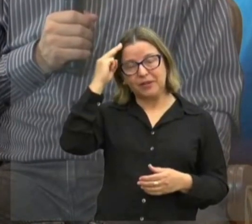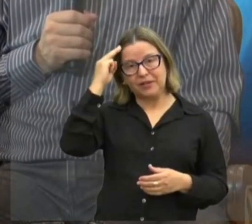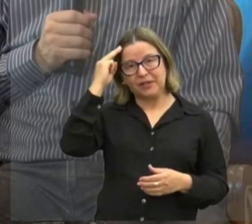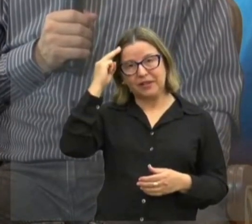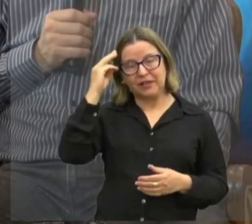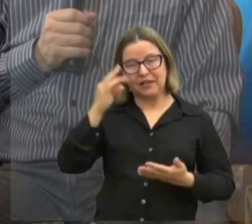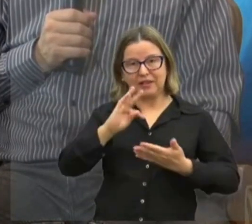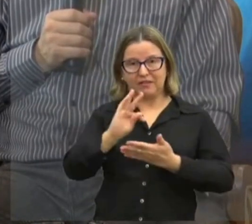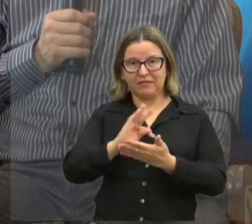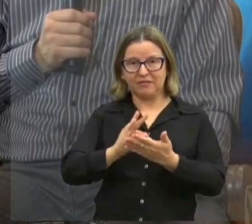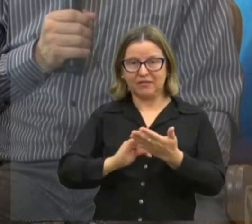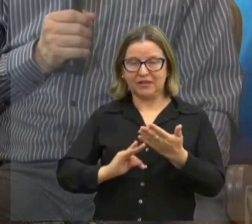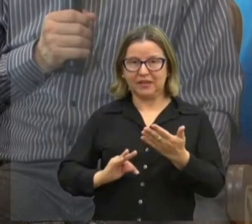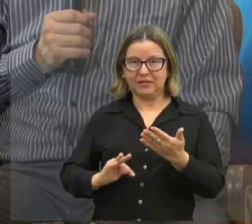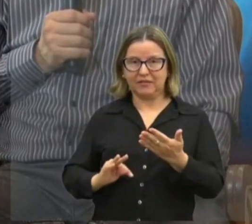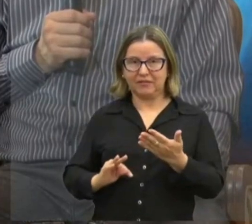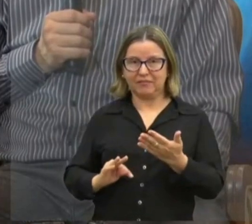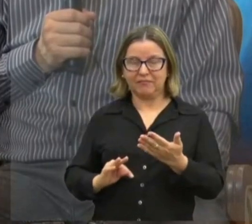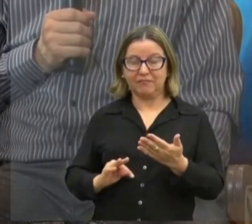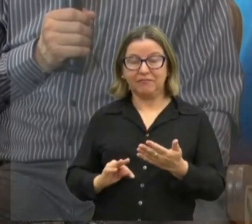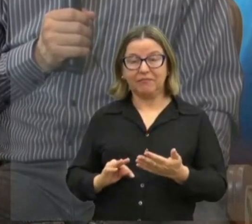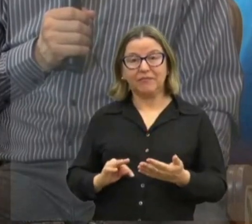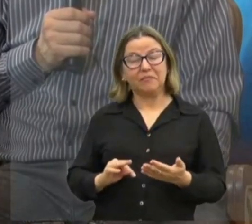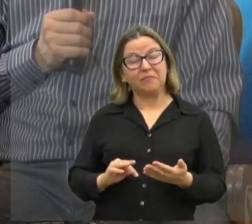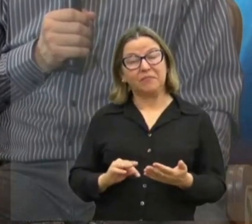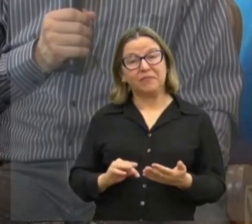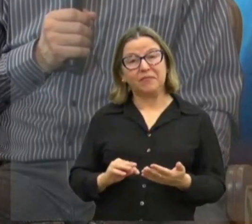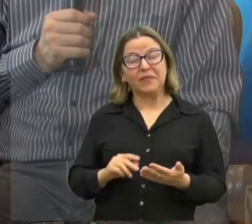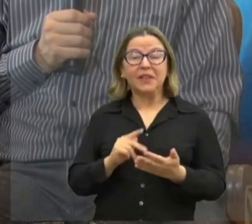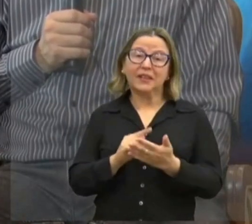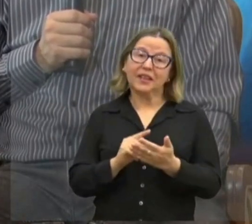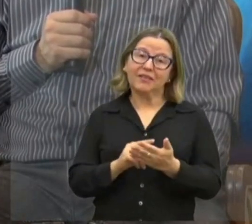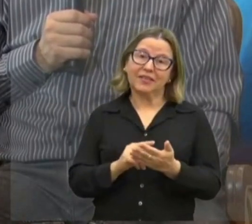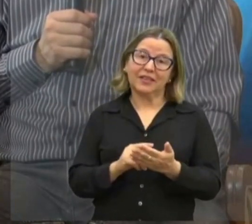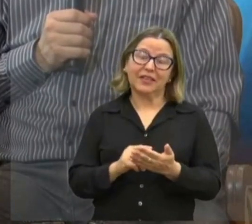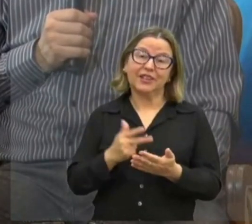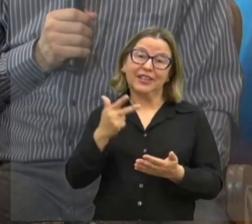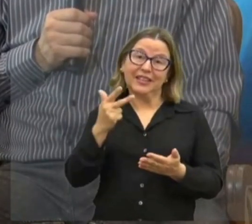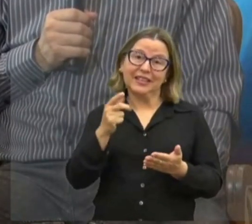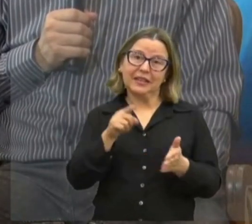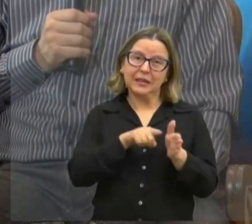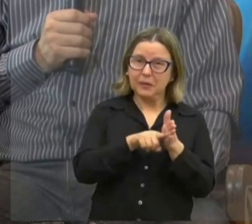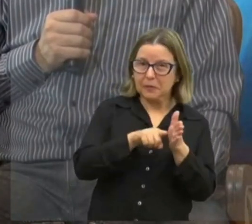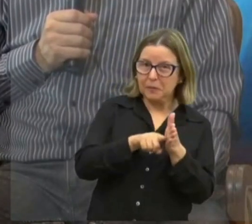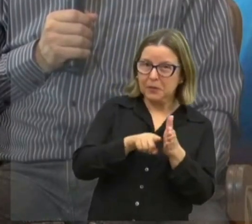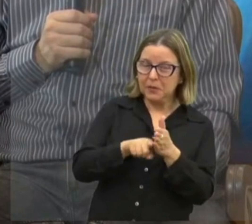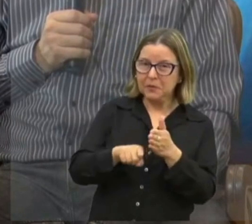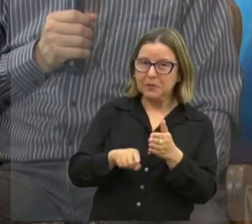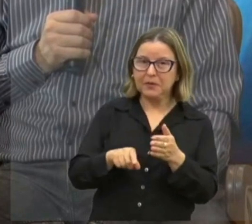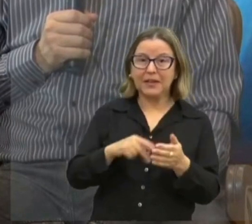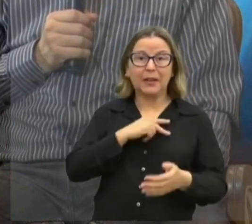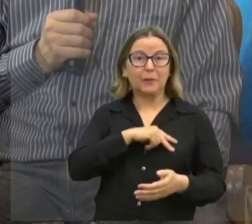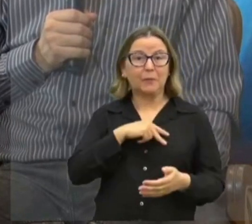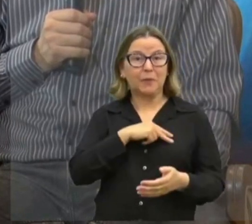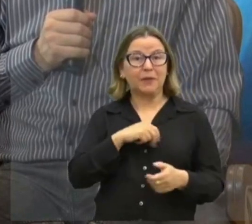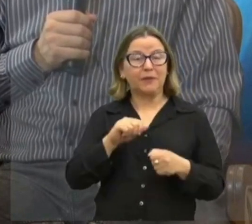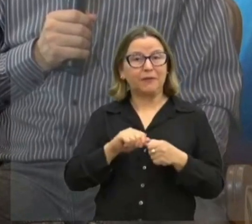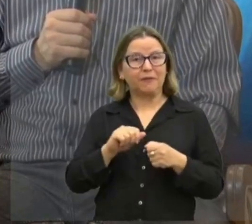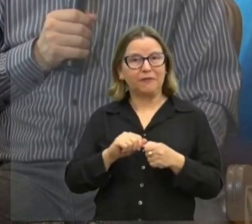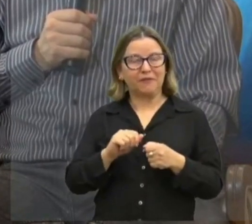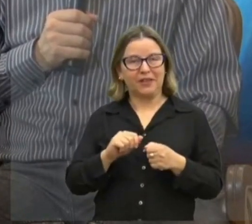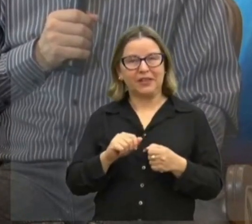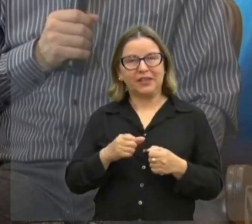passagem. São, na verdade, 3 perguntas que o apóstolo Paulo faz lá na carta aos Romanos, no capítulo